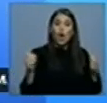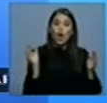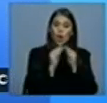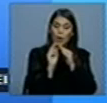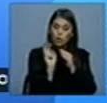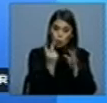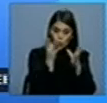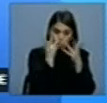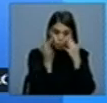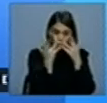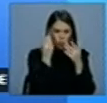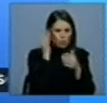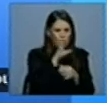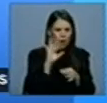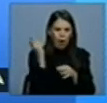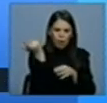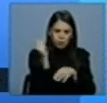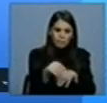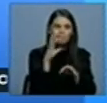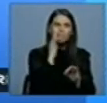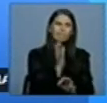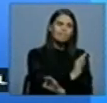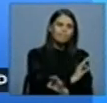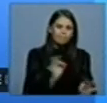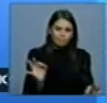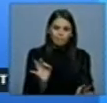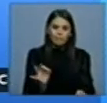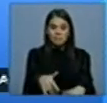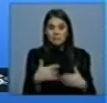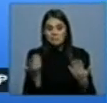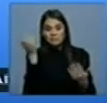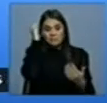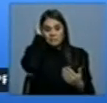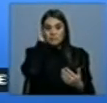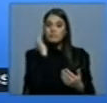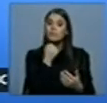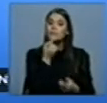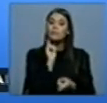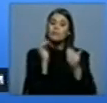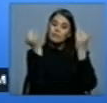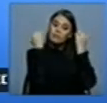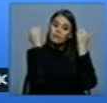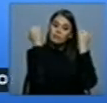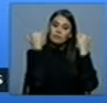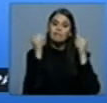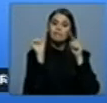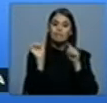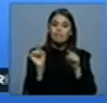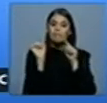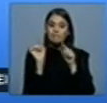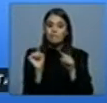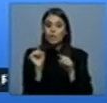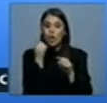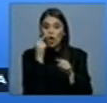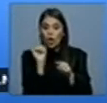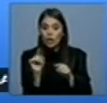bocadinho a sua própria atmosfera, o que é absolutamente extraordinário. Então o que é que nos conta esses dados da atmosfera? Que aquilo, Estela,